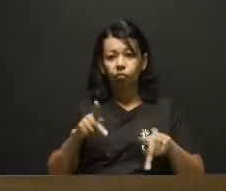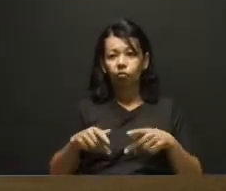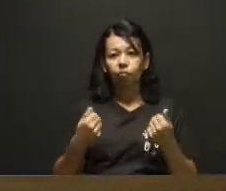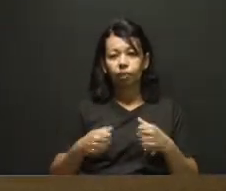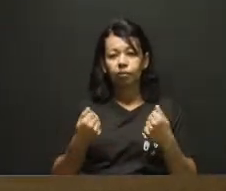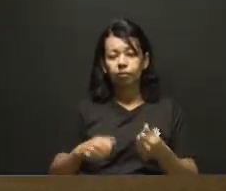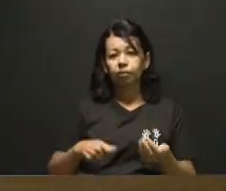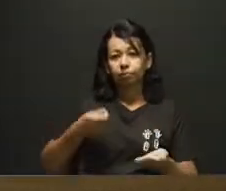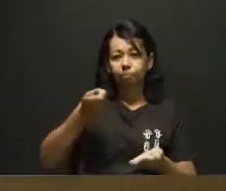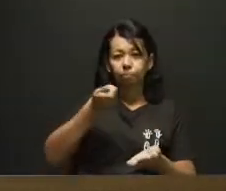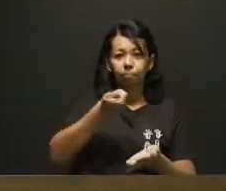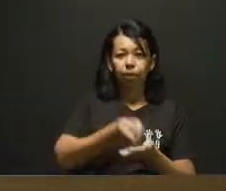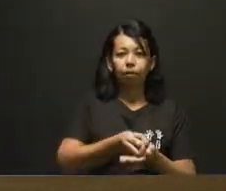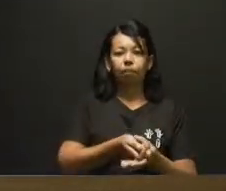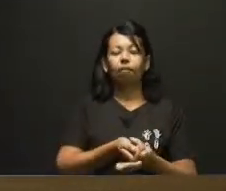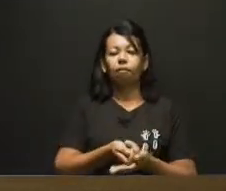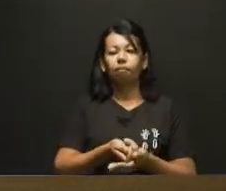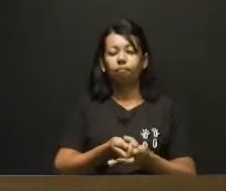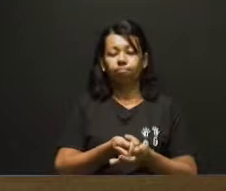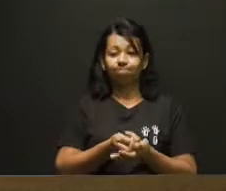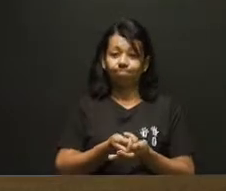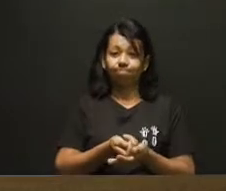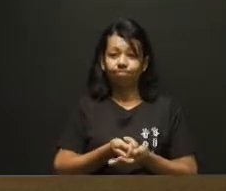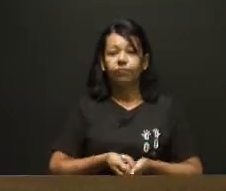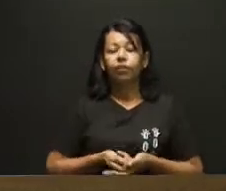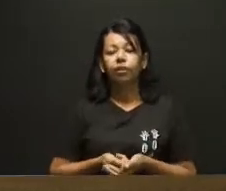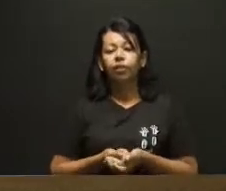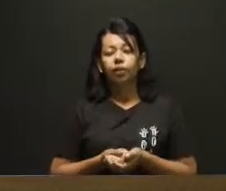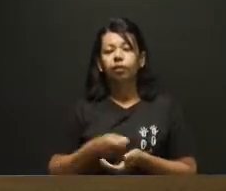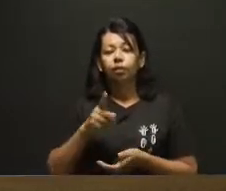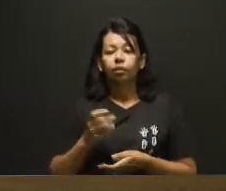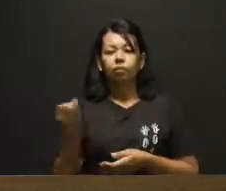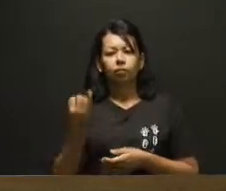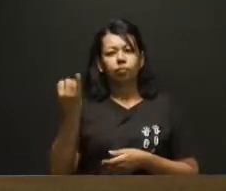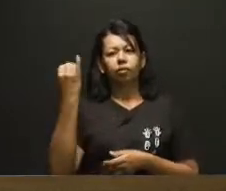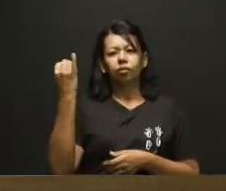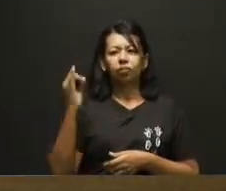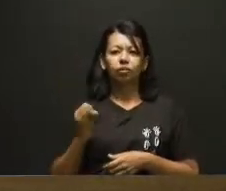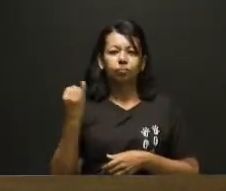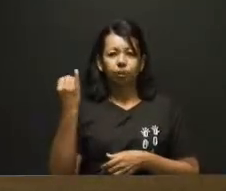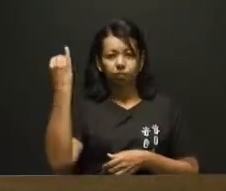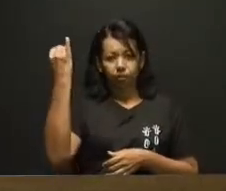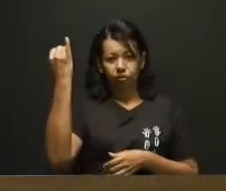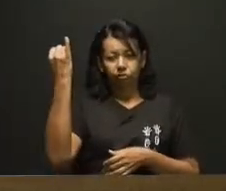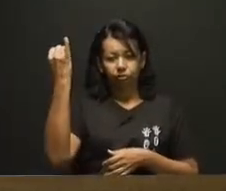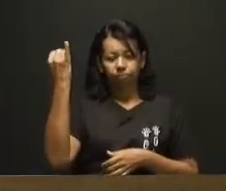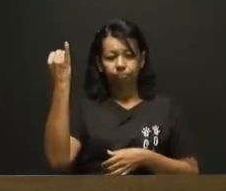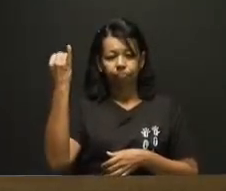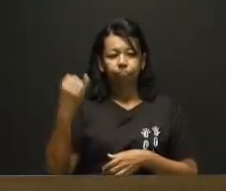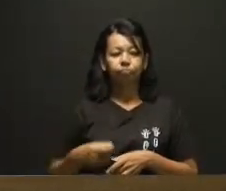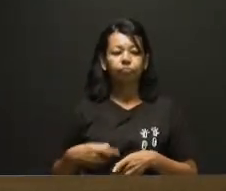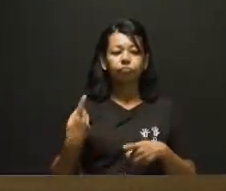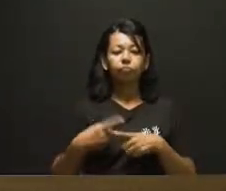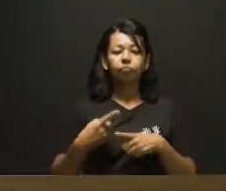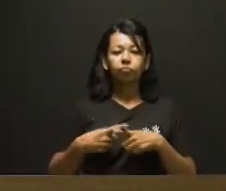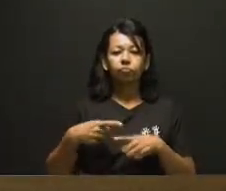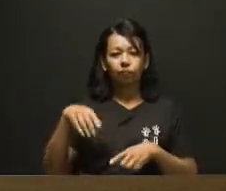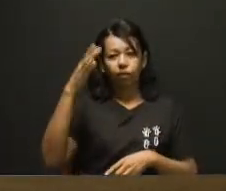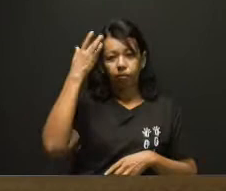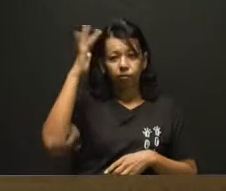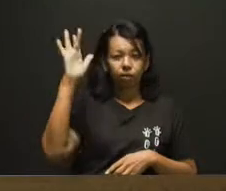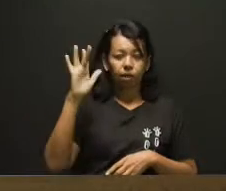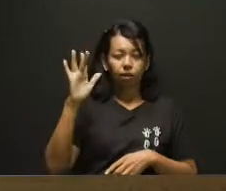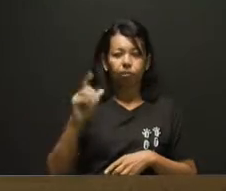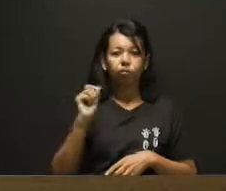colocar a mão no bolso e tirar do seu orçamento é muito importante sabe assim quem não sabe exatamente